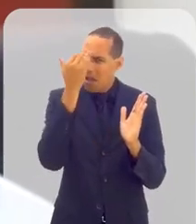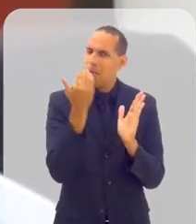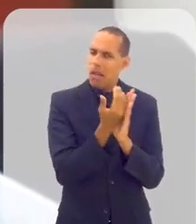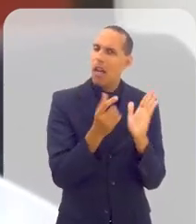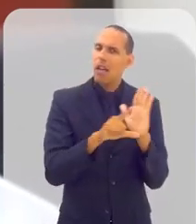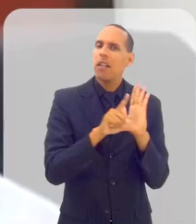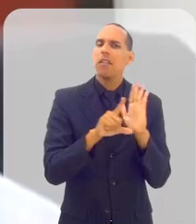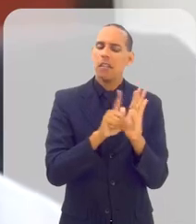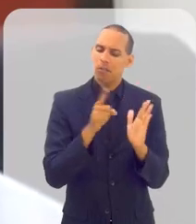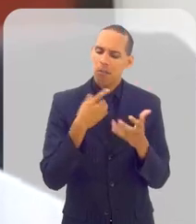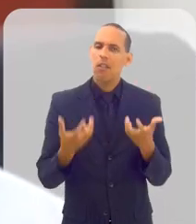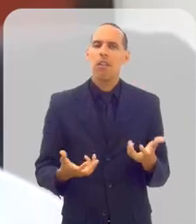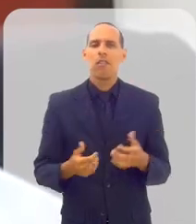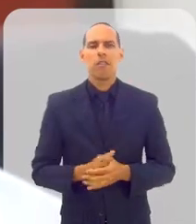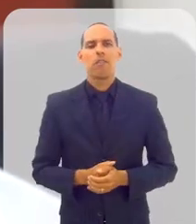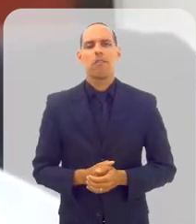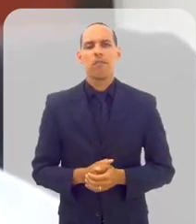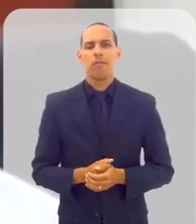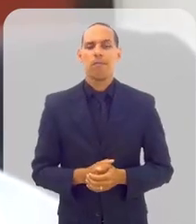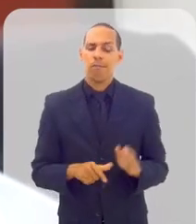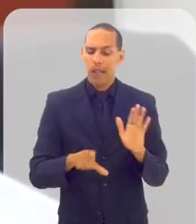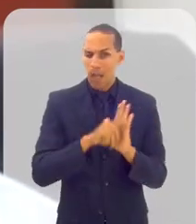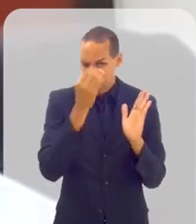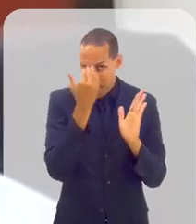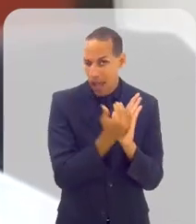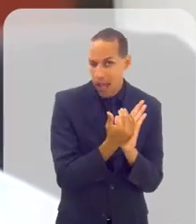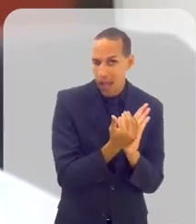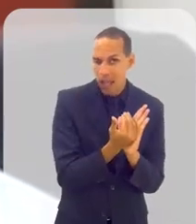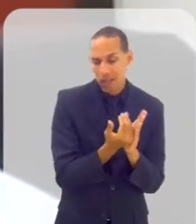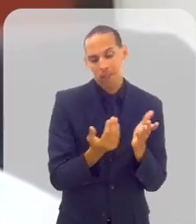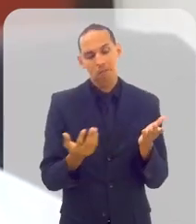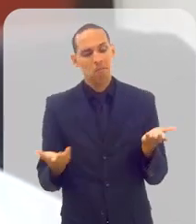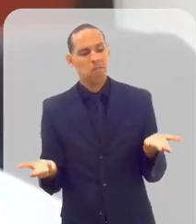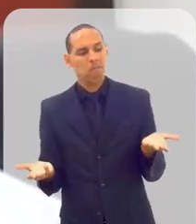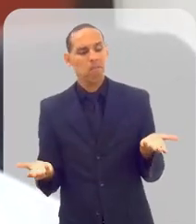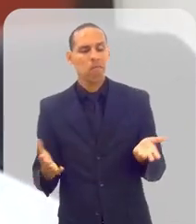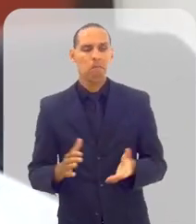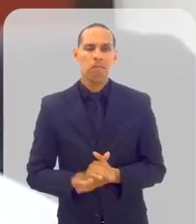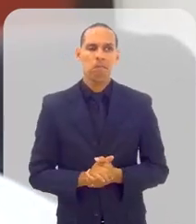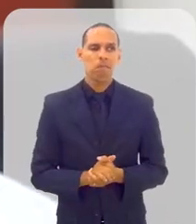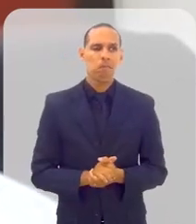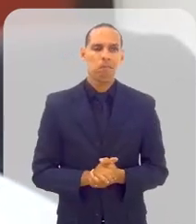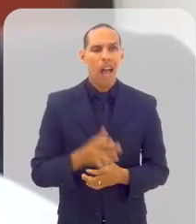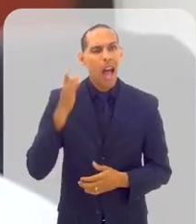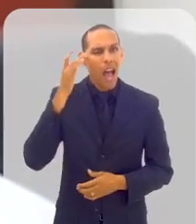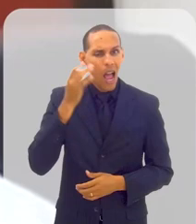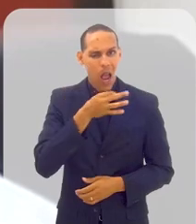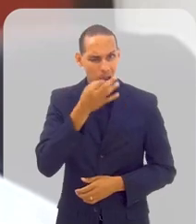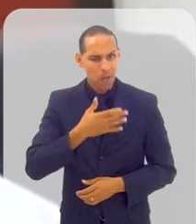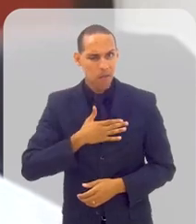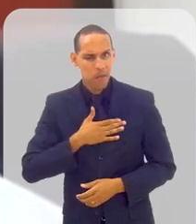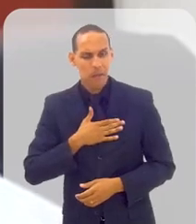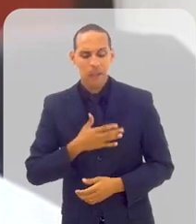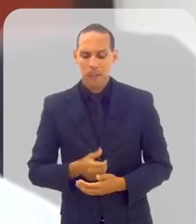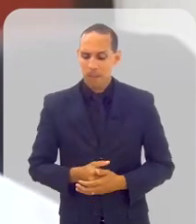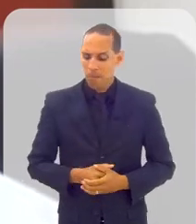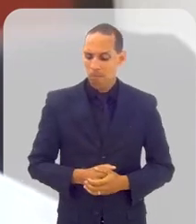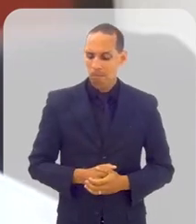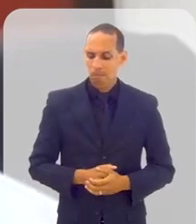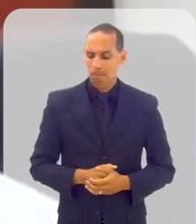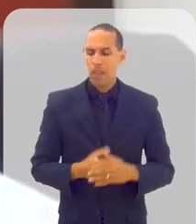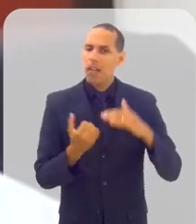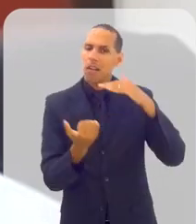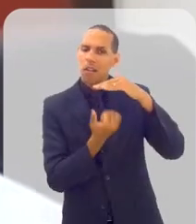que respeite a legislação. Desde que respeite a legislação, eu acho que a gente, vamos